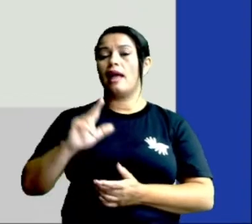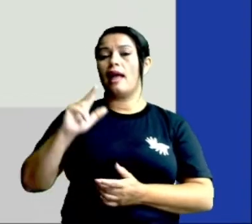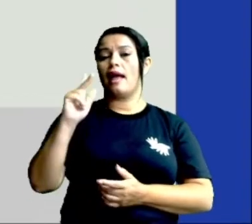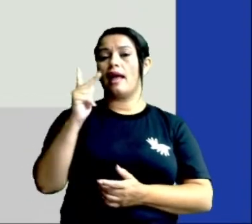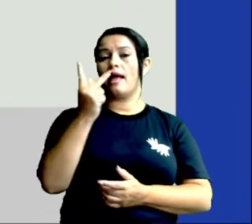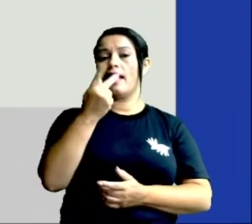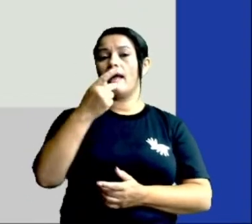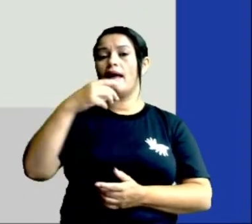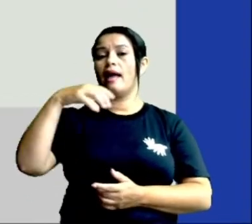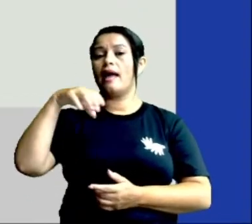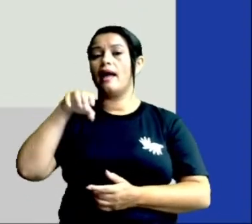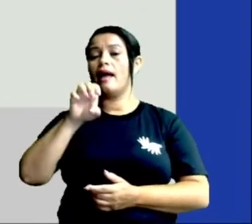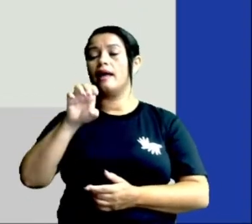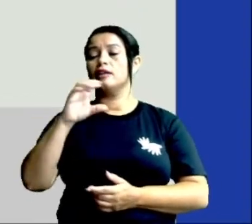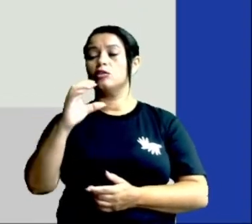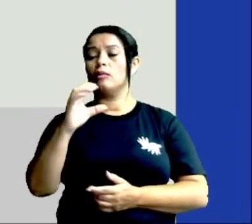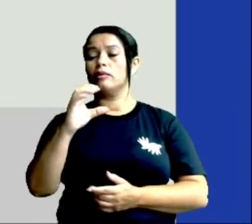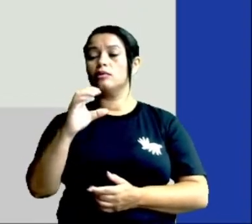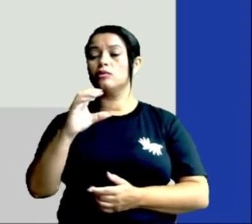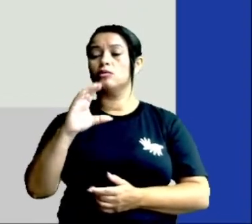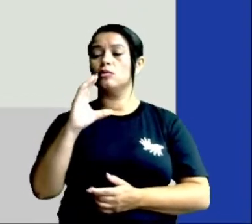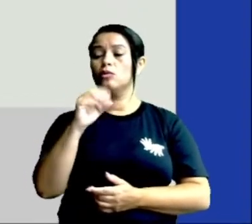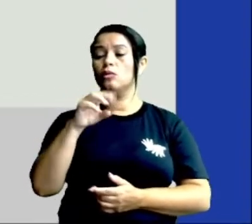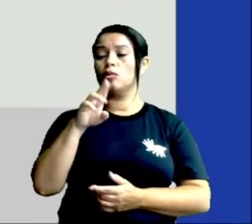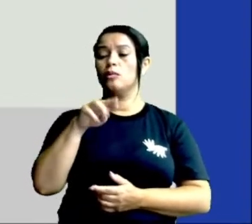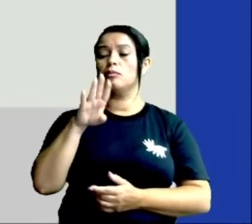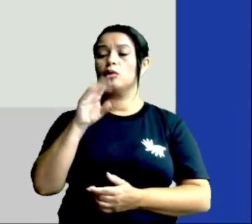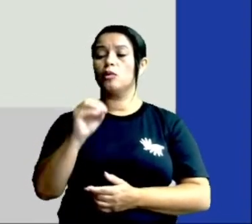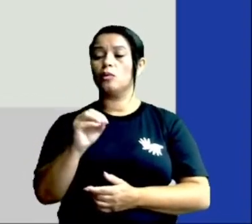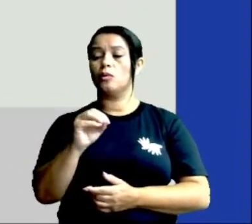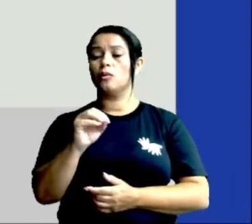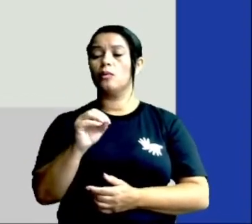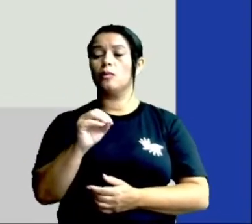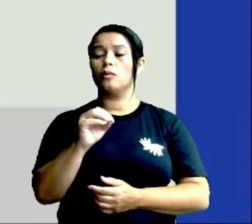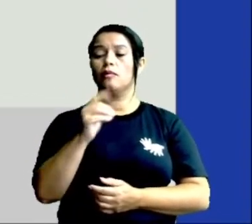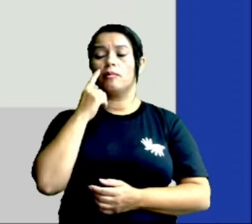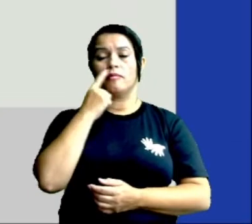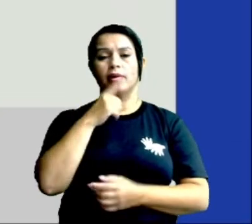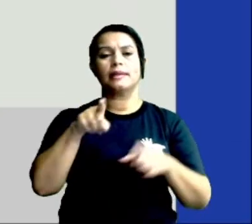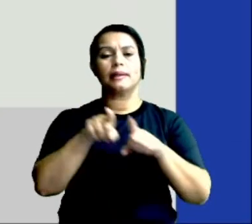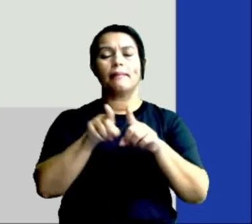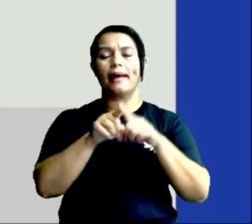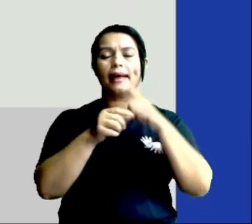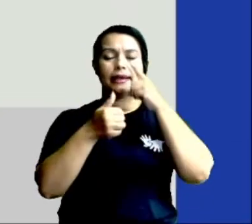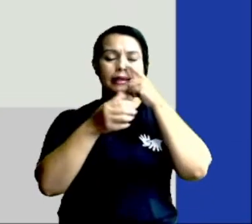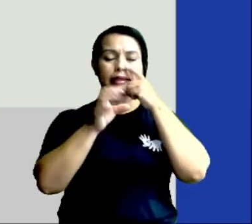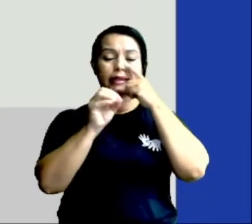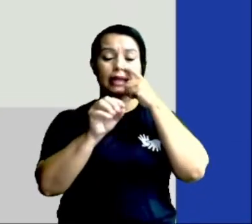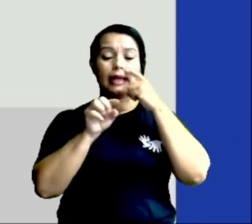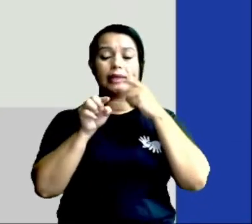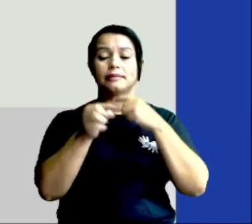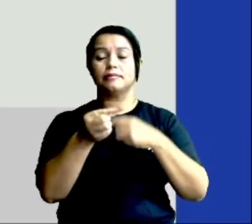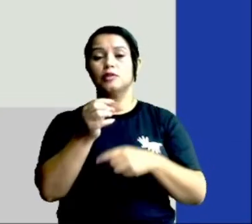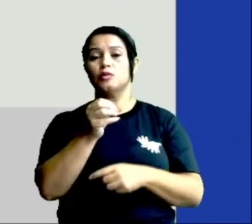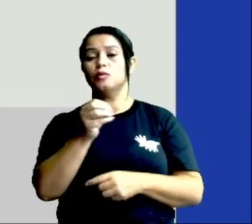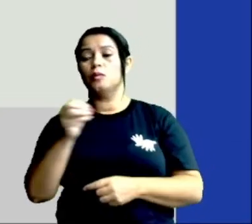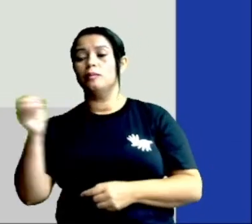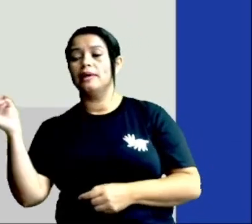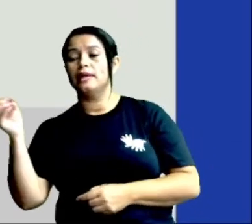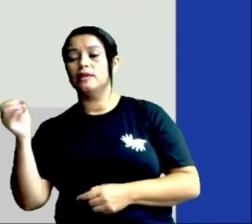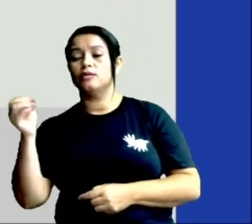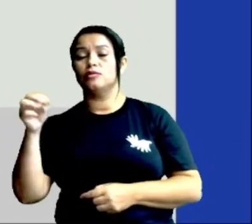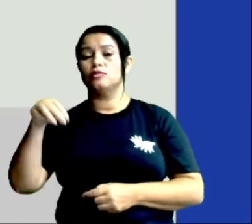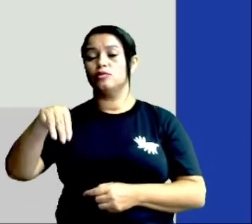Hectômetro cúbico, né? HM. E o hectômetro cúbico equivale também a 10 mil metros quadrados, 1000